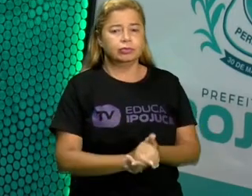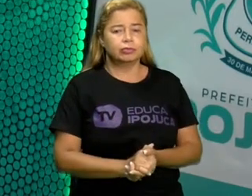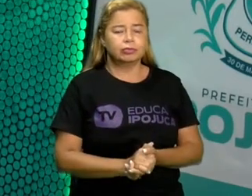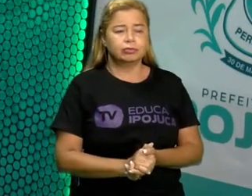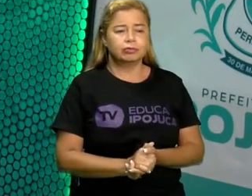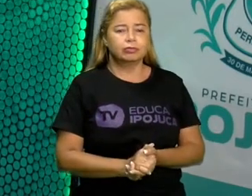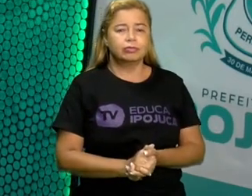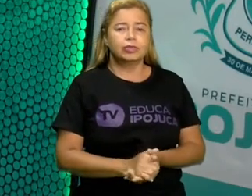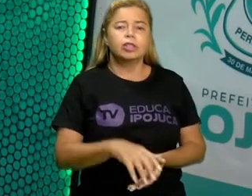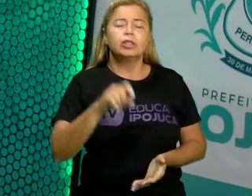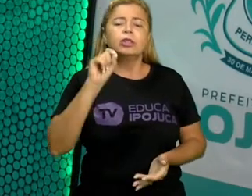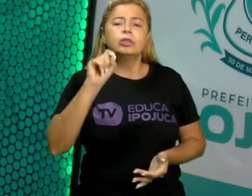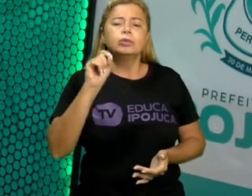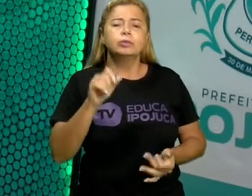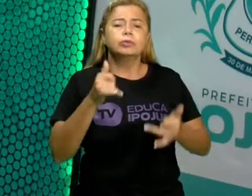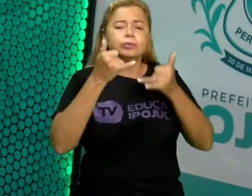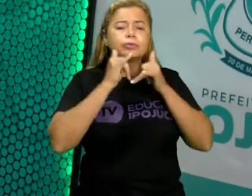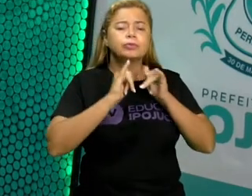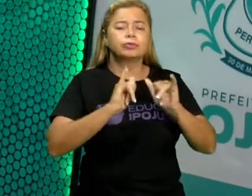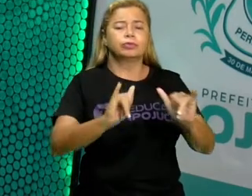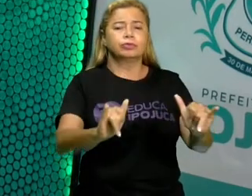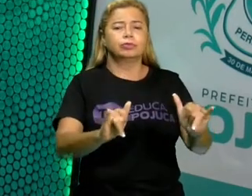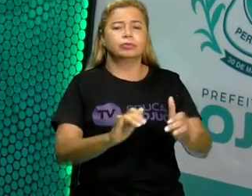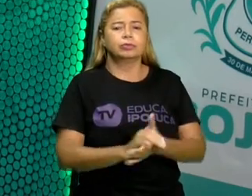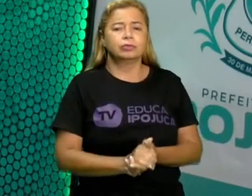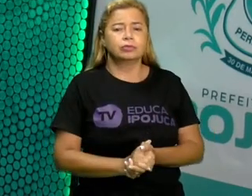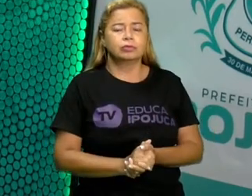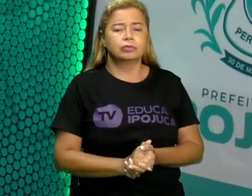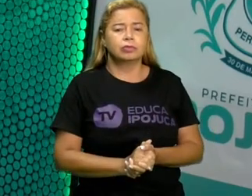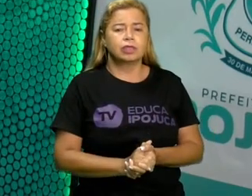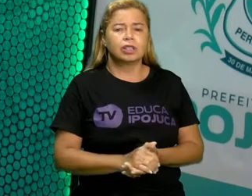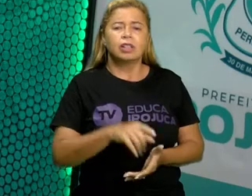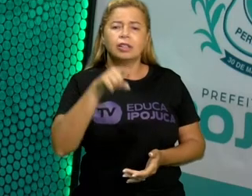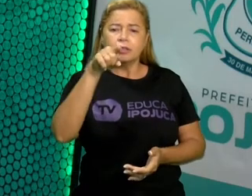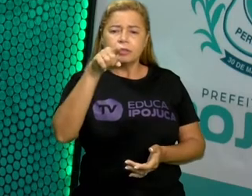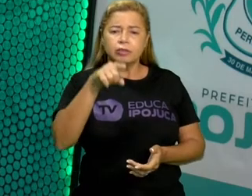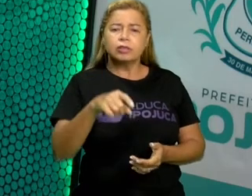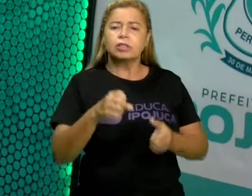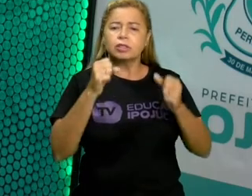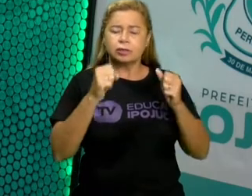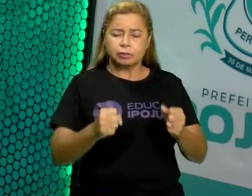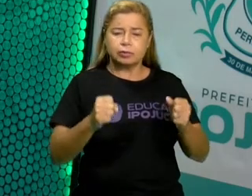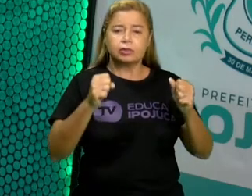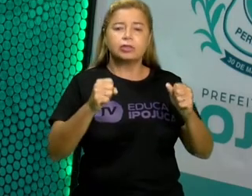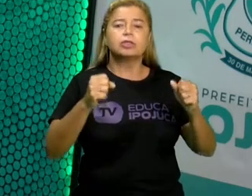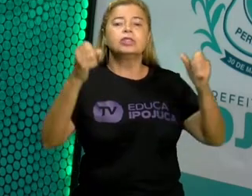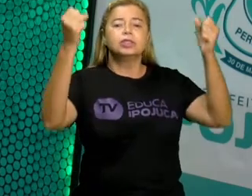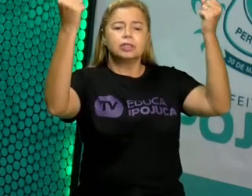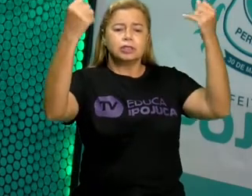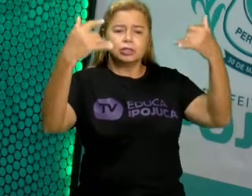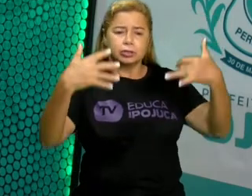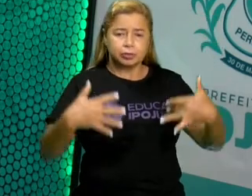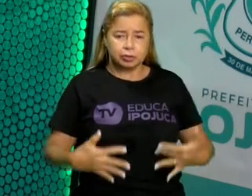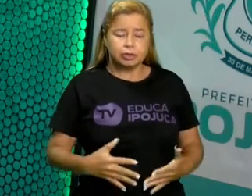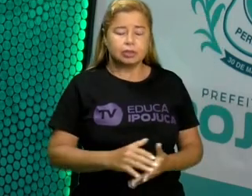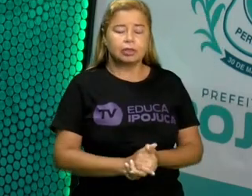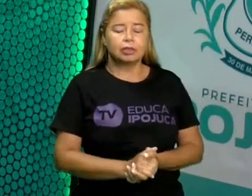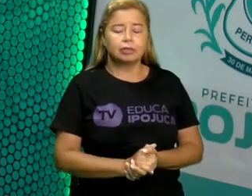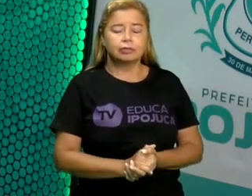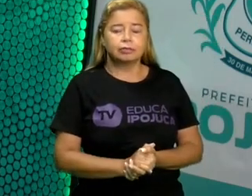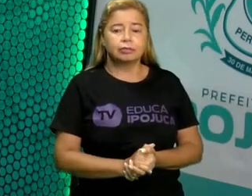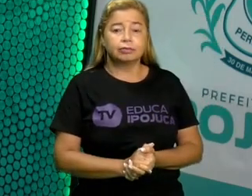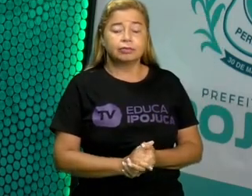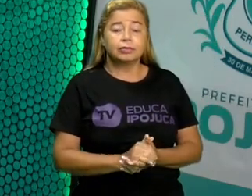e o que é notícia pode me explicar Então vamos aprender o que é um pouquinho